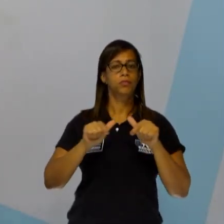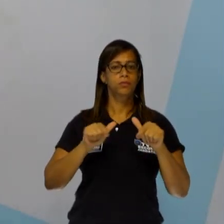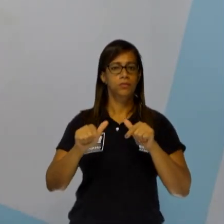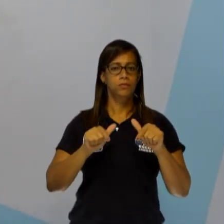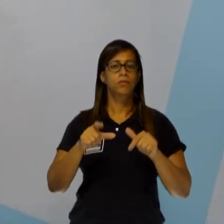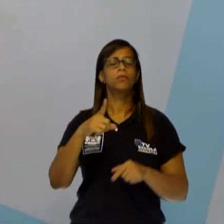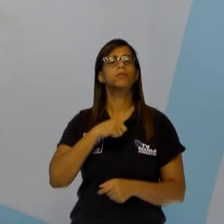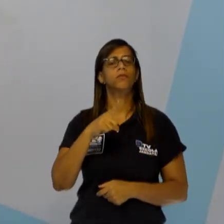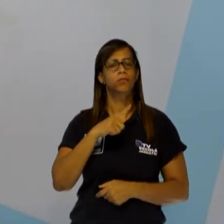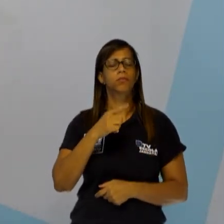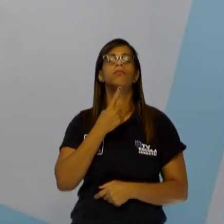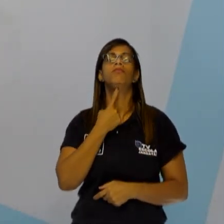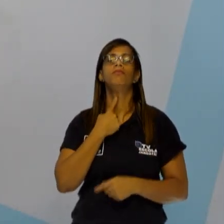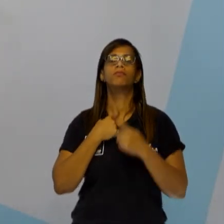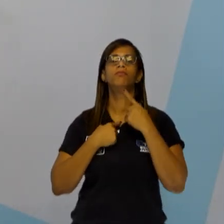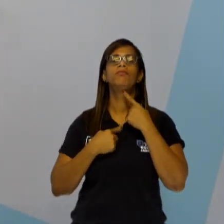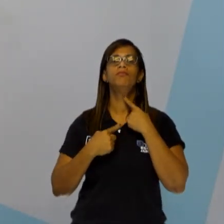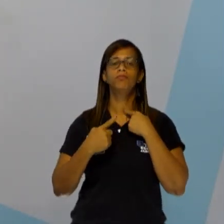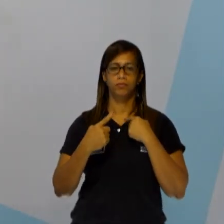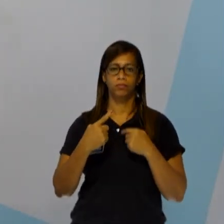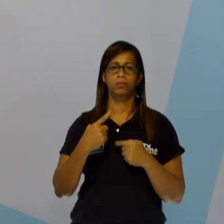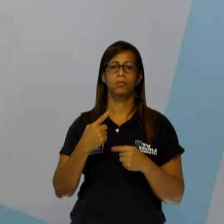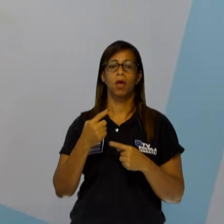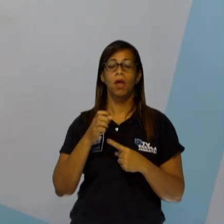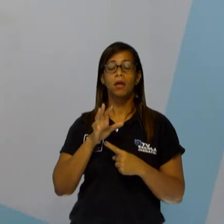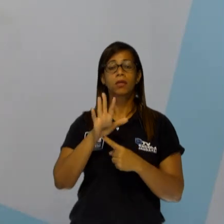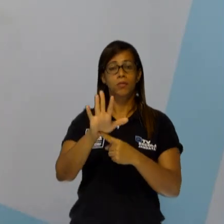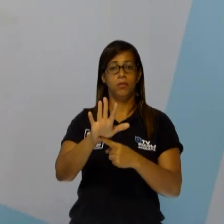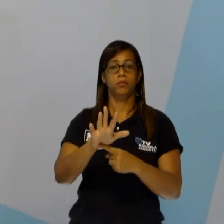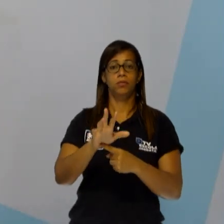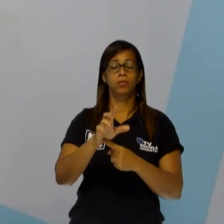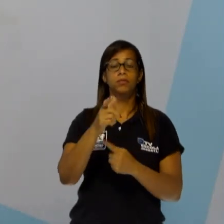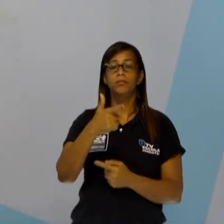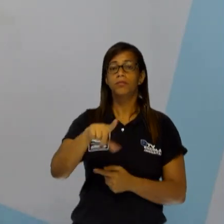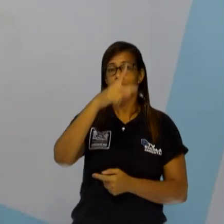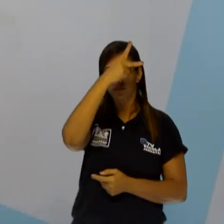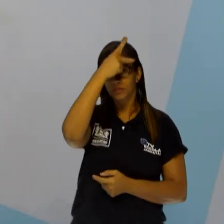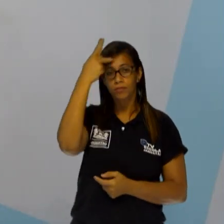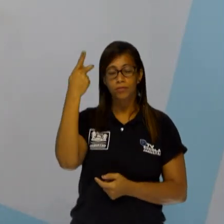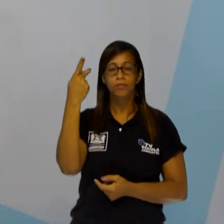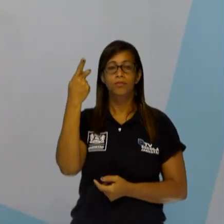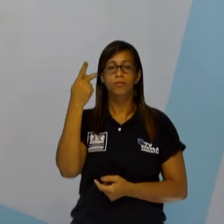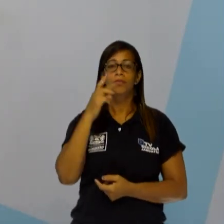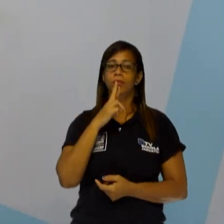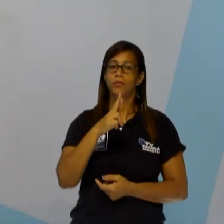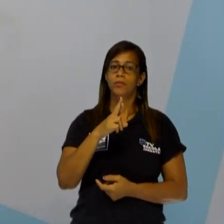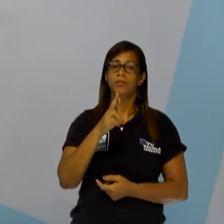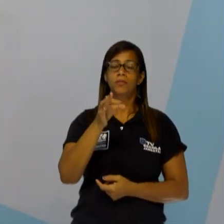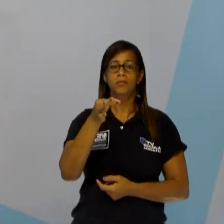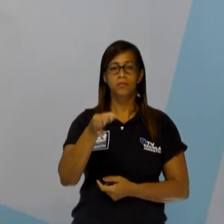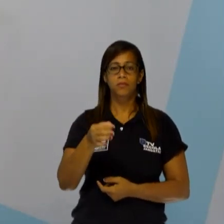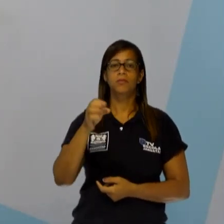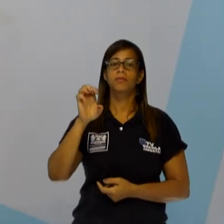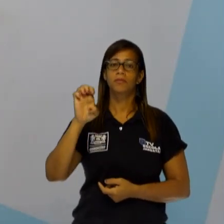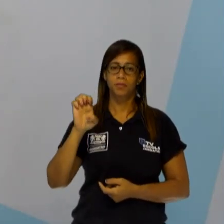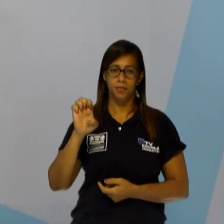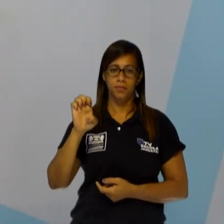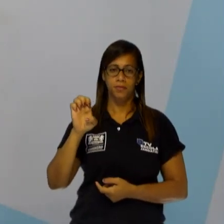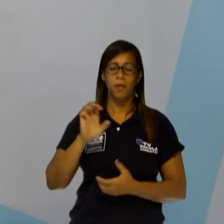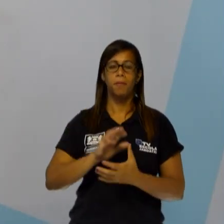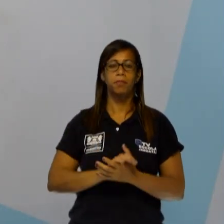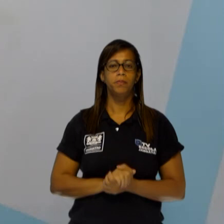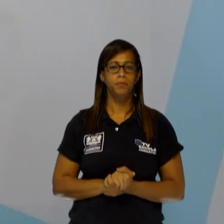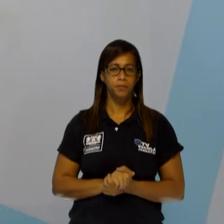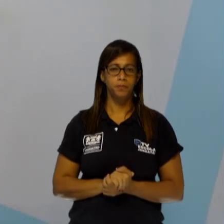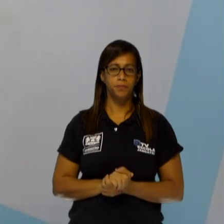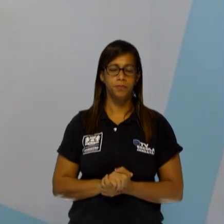sim o desejo do interlocutor de indicar essa obra para os leitores. Portanto, o item E responde nossa questão. Ok?